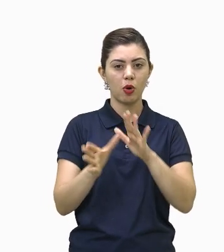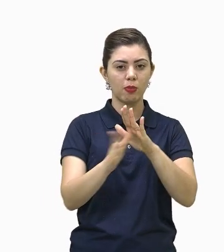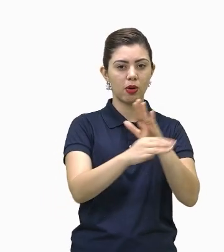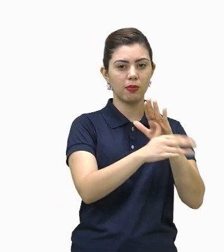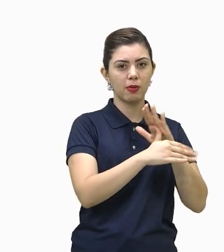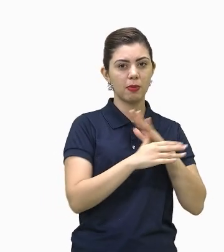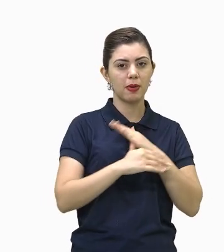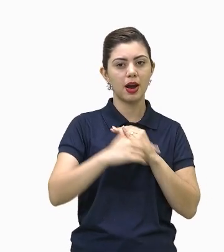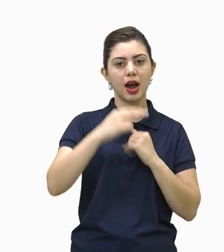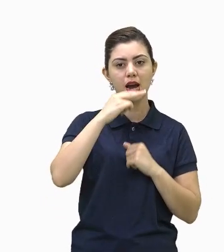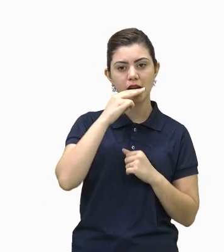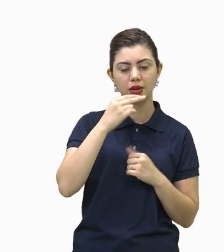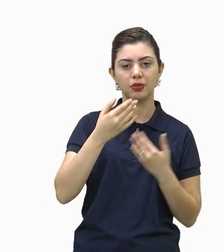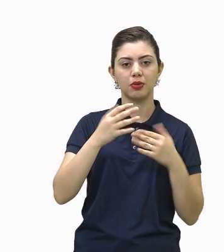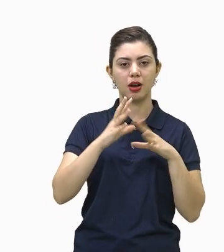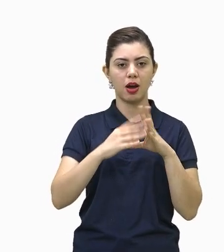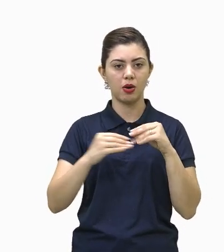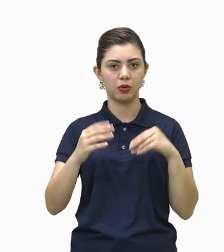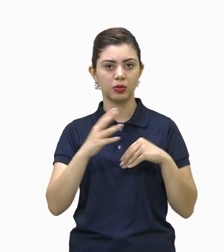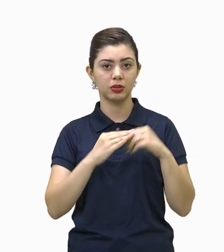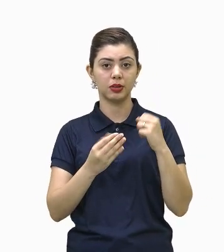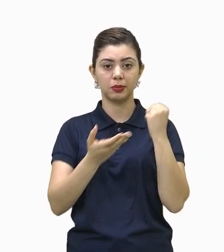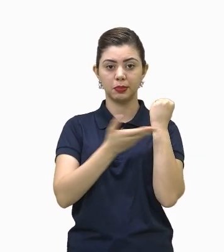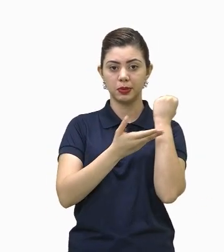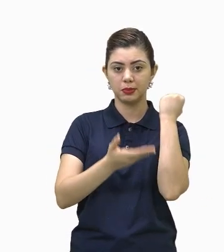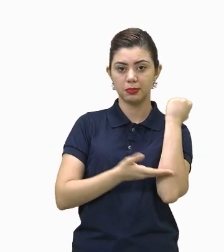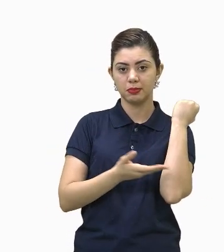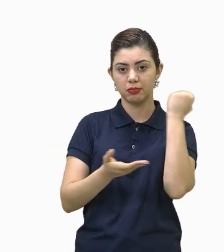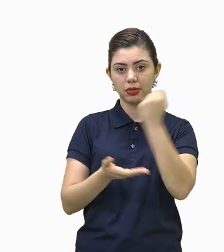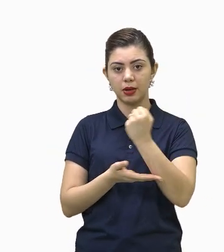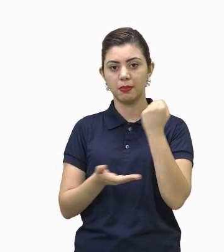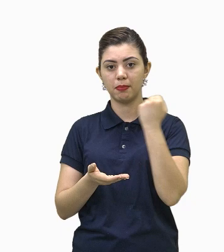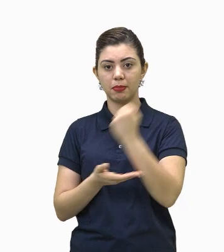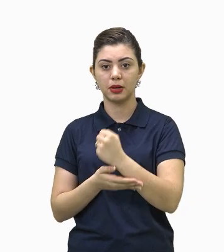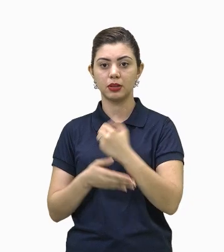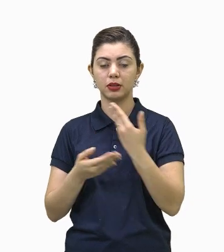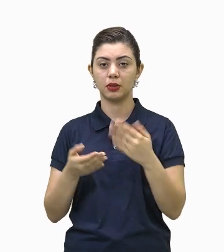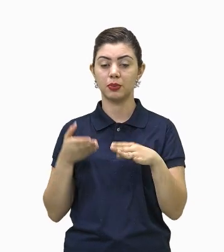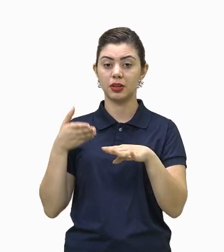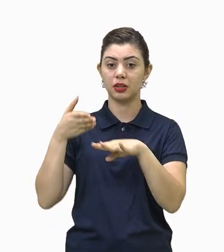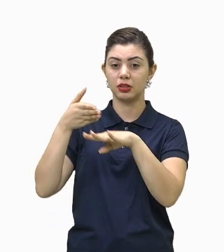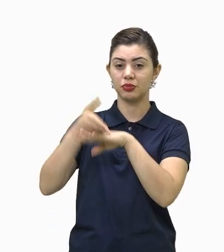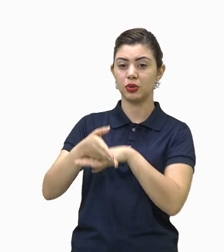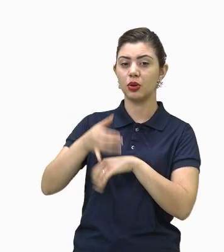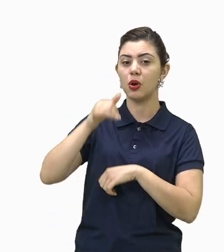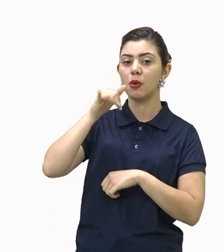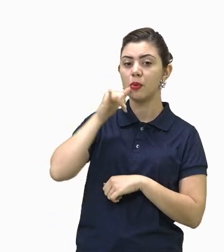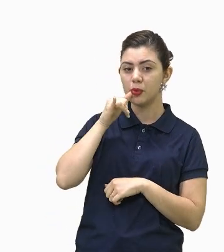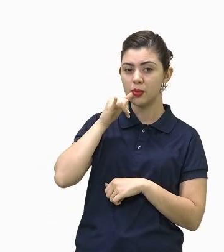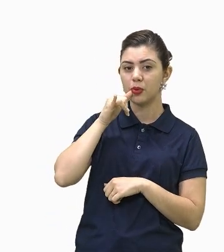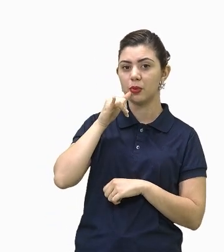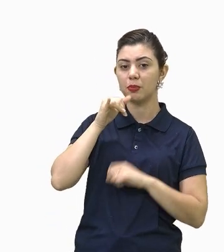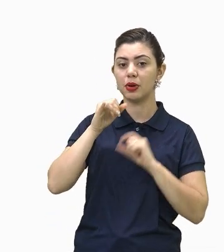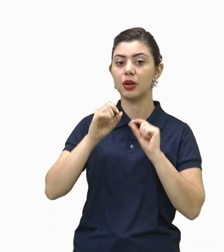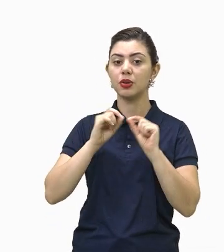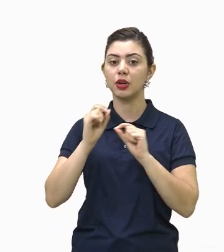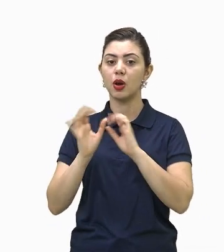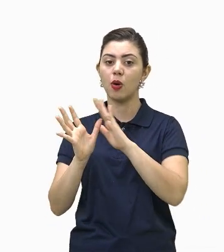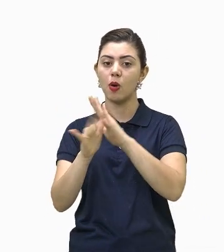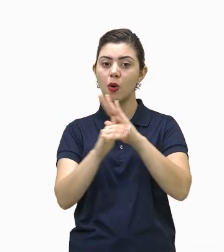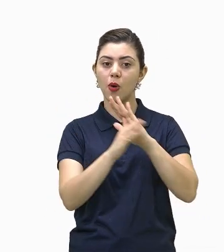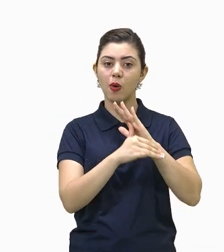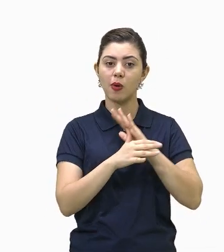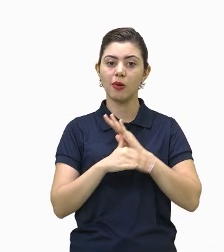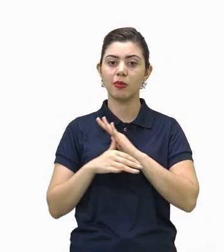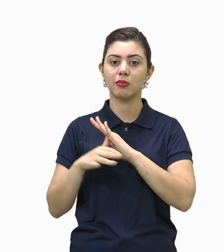A caminho da Holanda, passaram por Cuba e assaltaram navios espanhóis carregados com ouro e prata